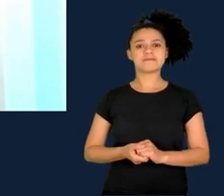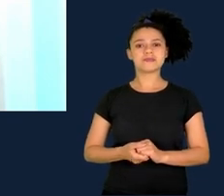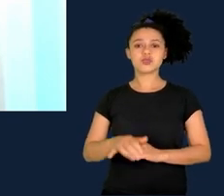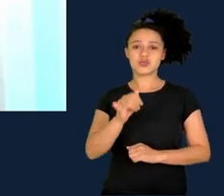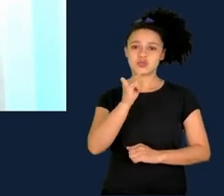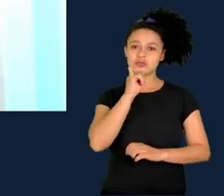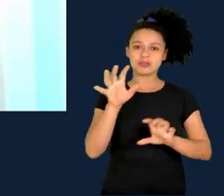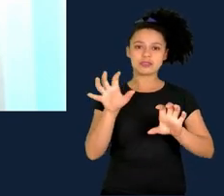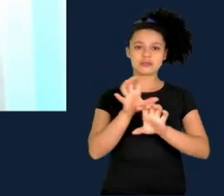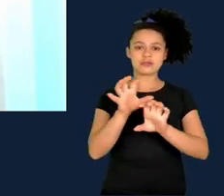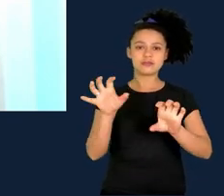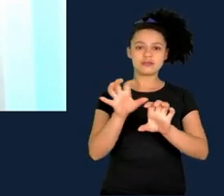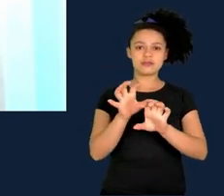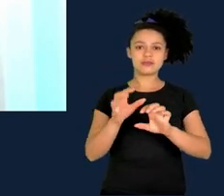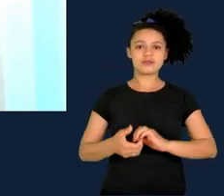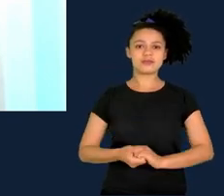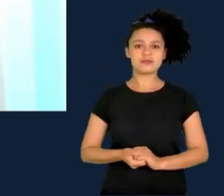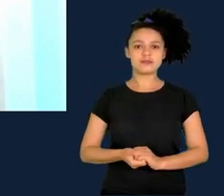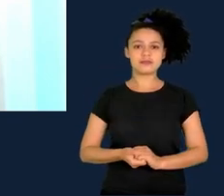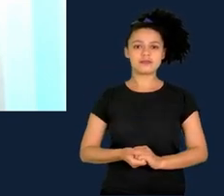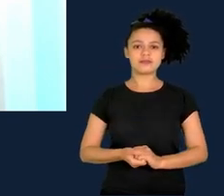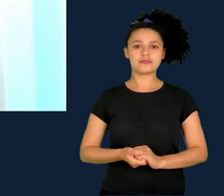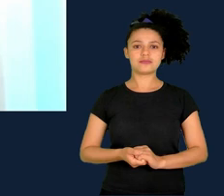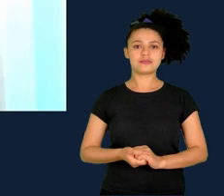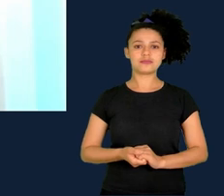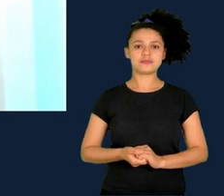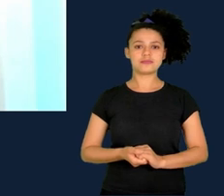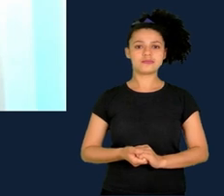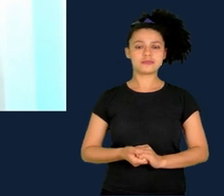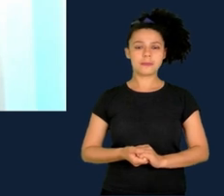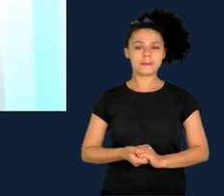Franci ou qualquer um de vocês comenta.